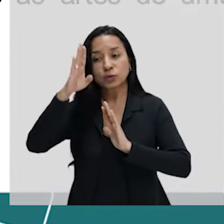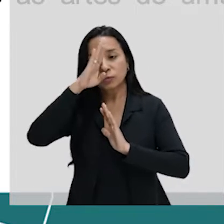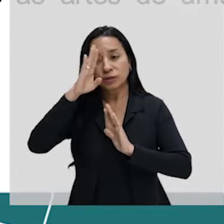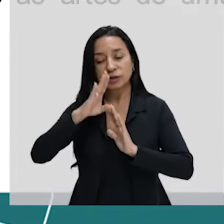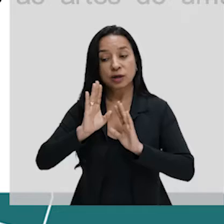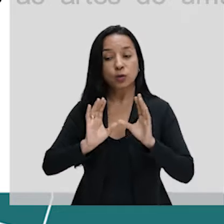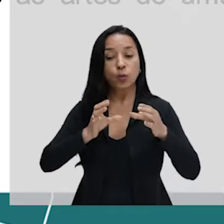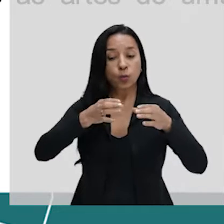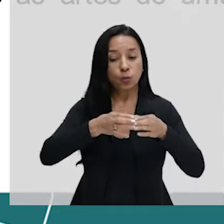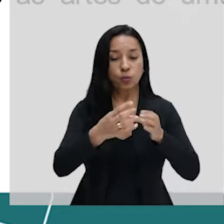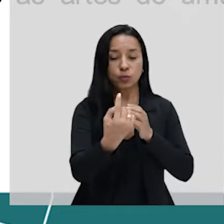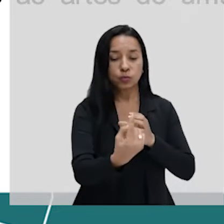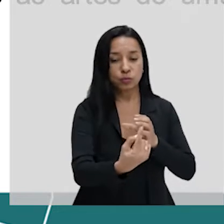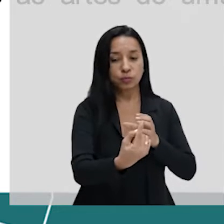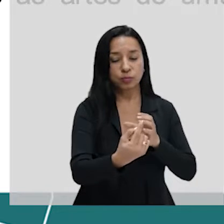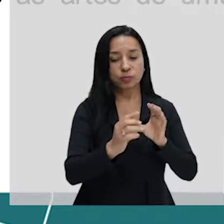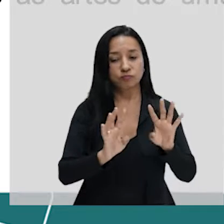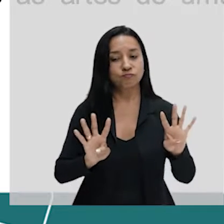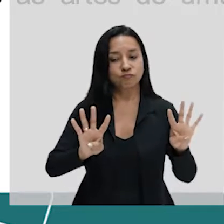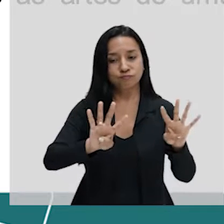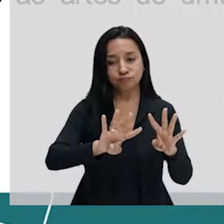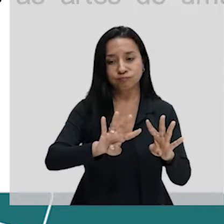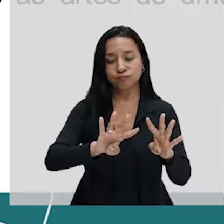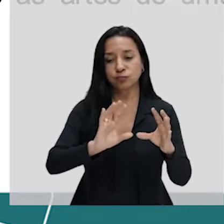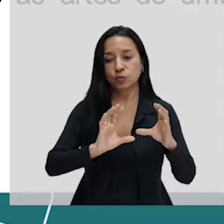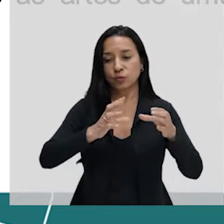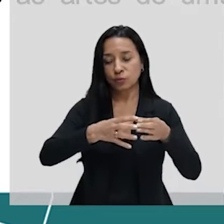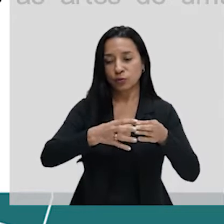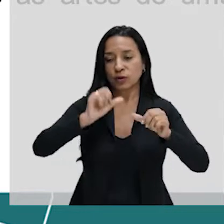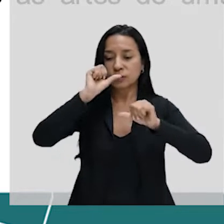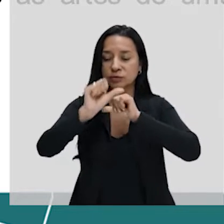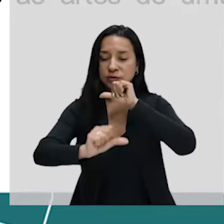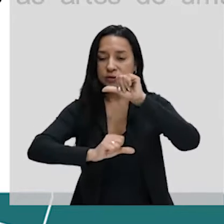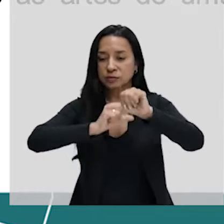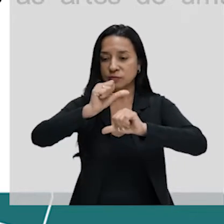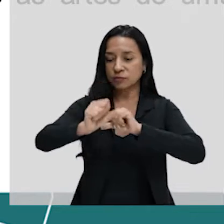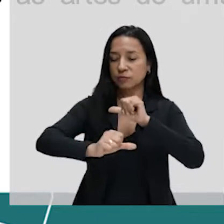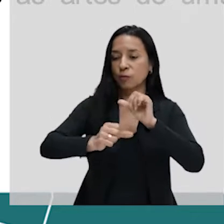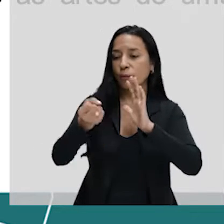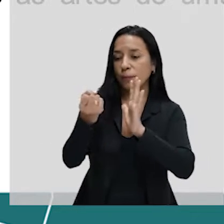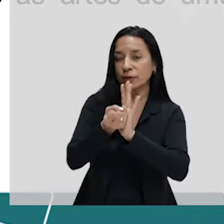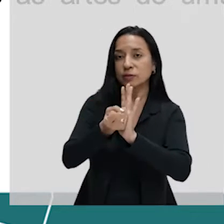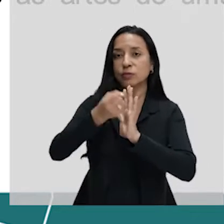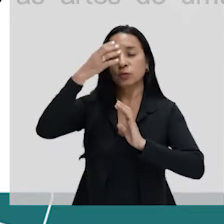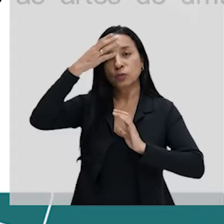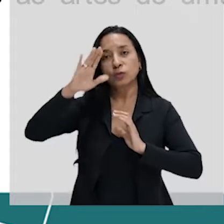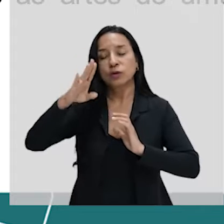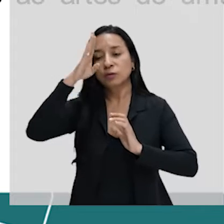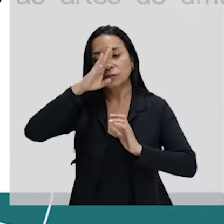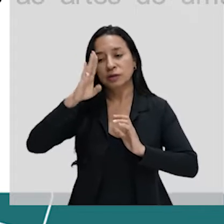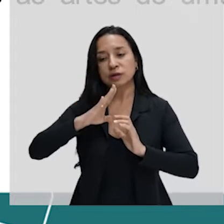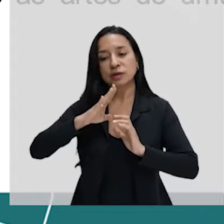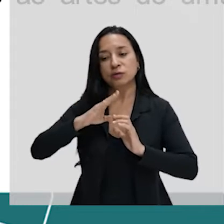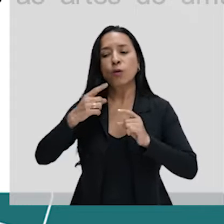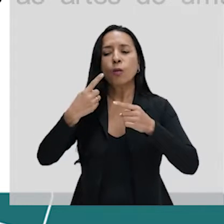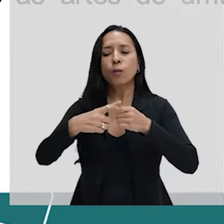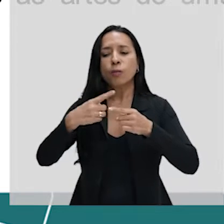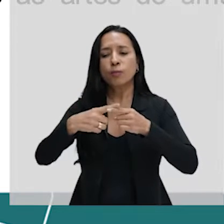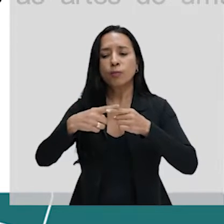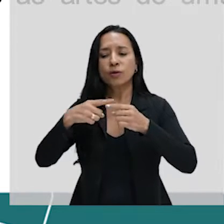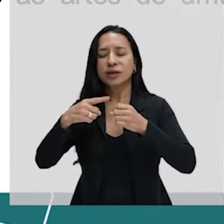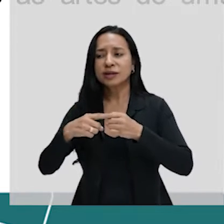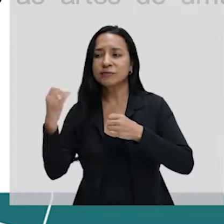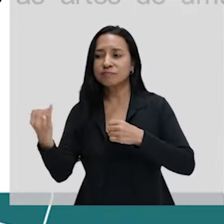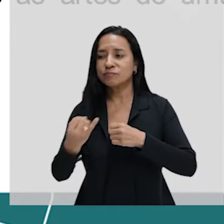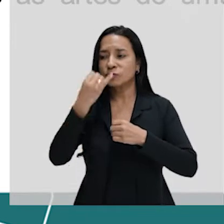Um grupo de teatro dos anos 50 virou patrimônio nacional cultural brasileiro, dado o nível de importância do que eles